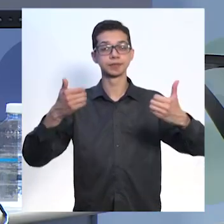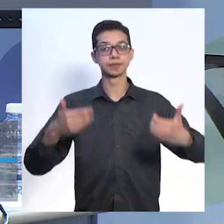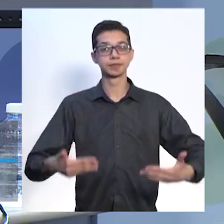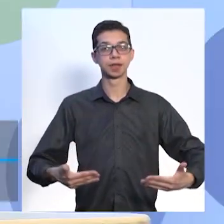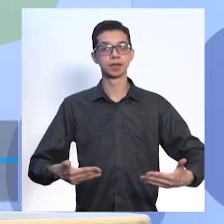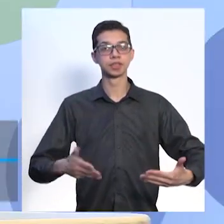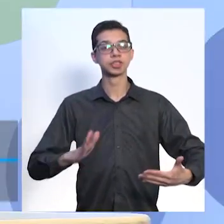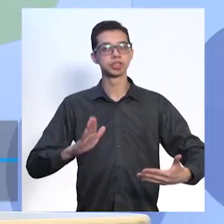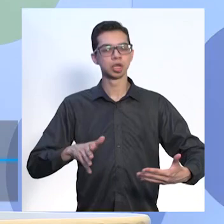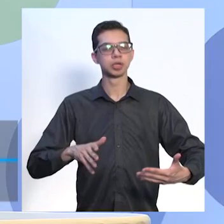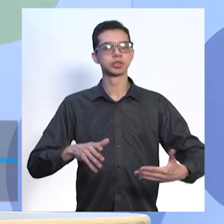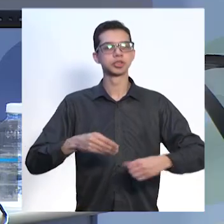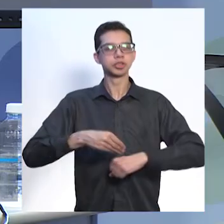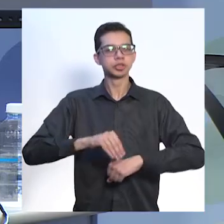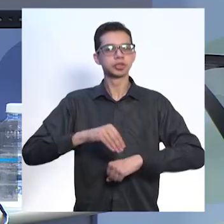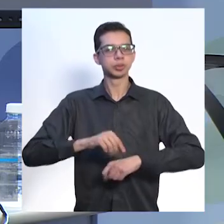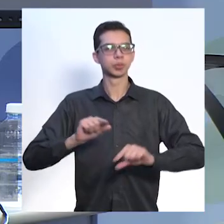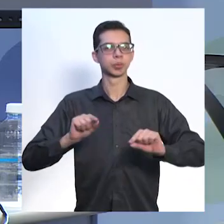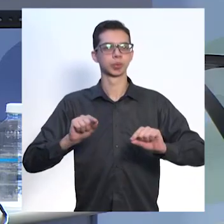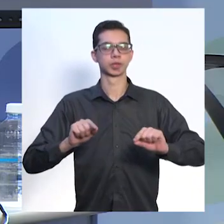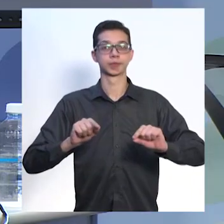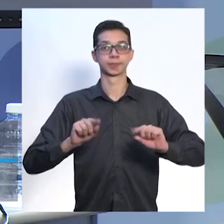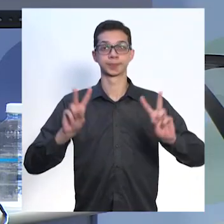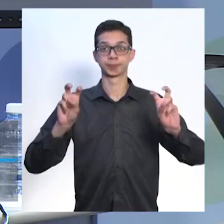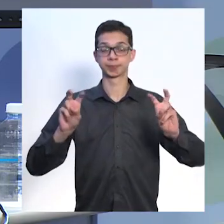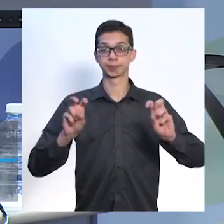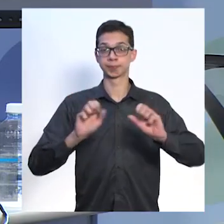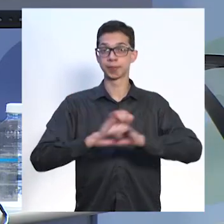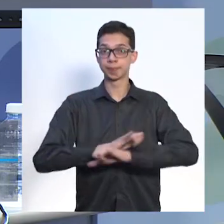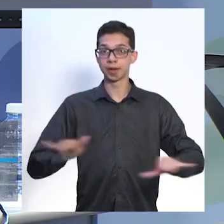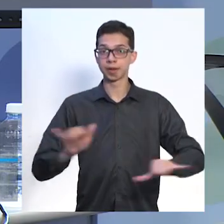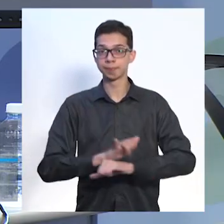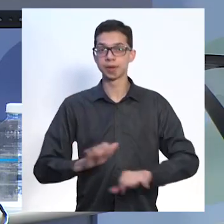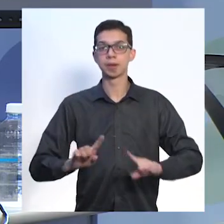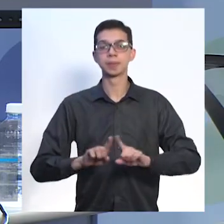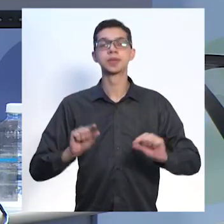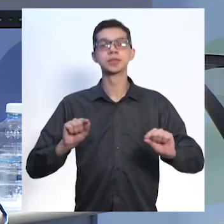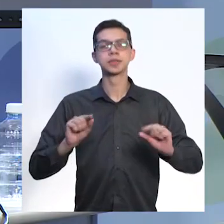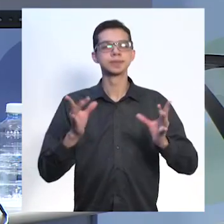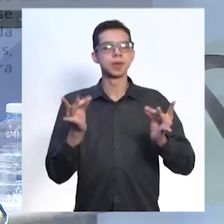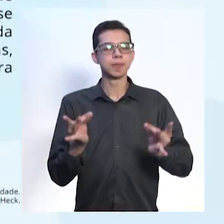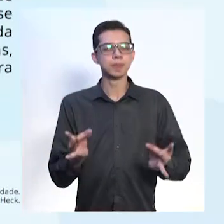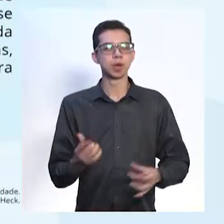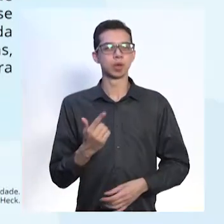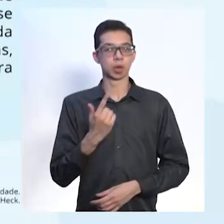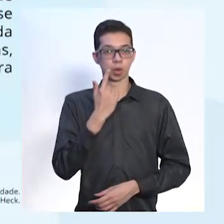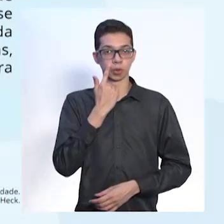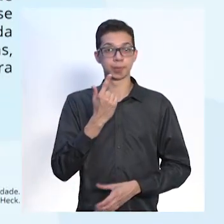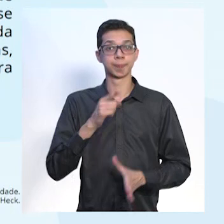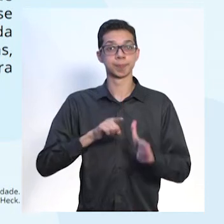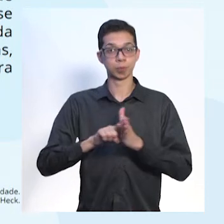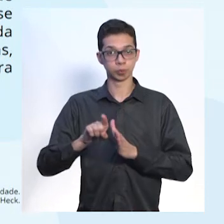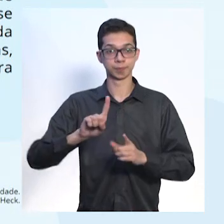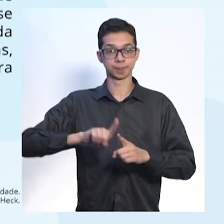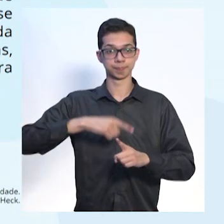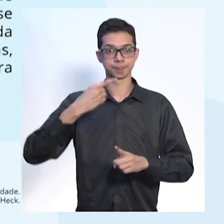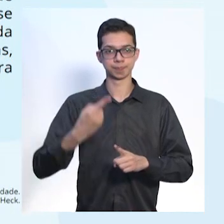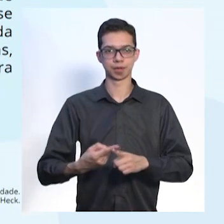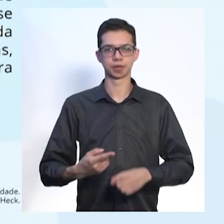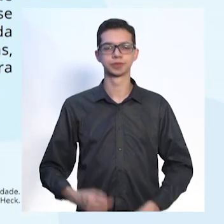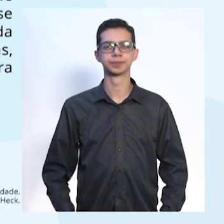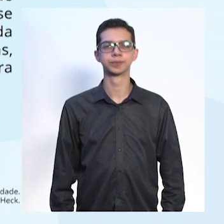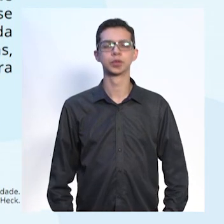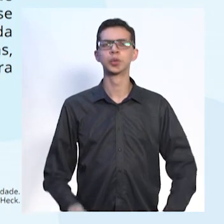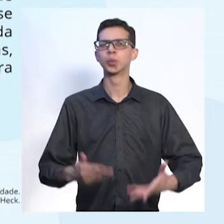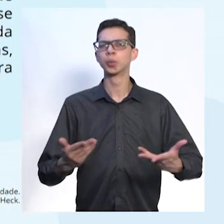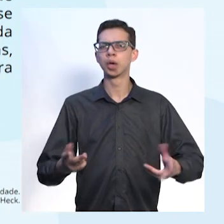dá dicas, né? Já, mas quem vai aprofundar um pouco mais é a outra perguntinha aí, ó. Qual é o título auxiliar da